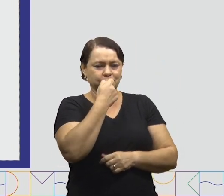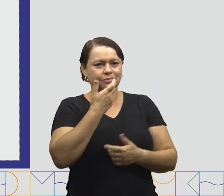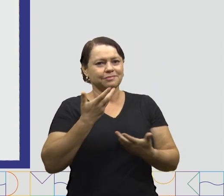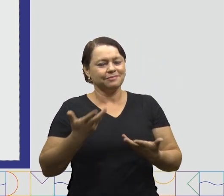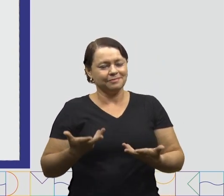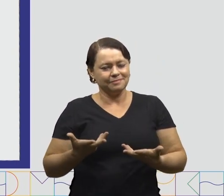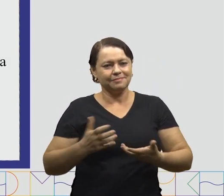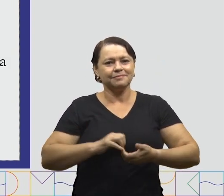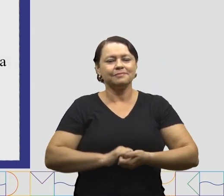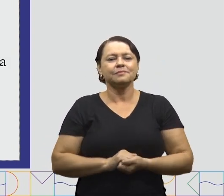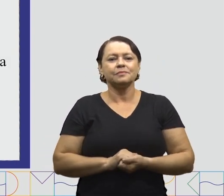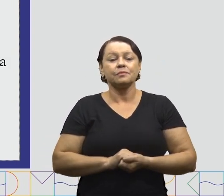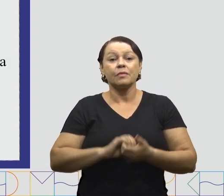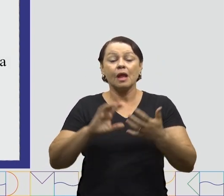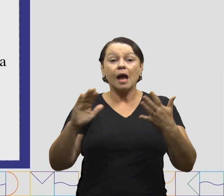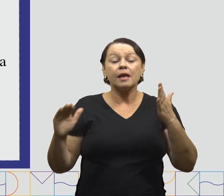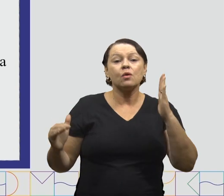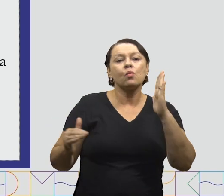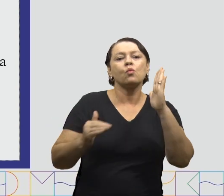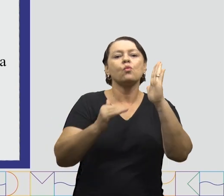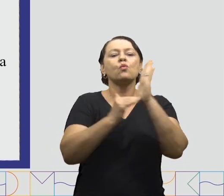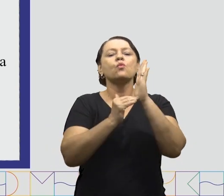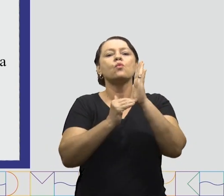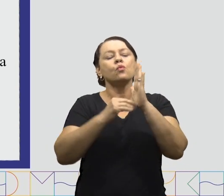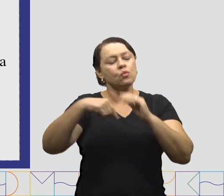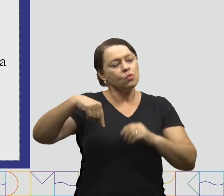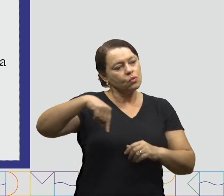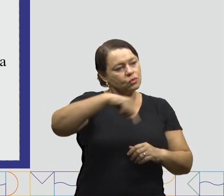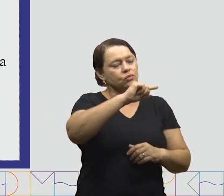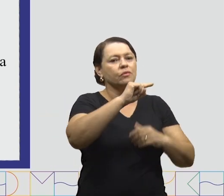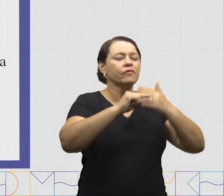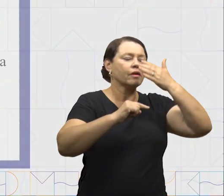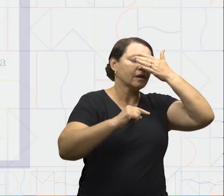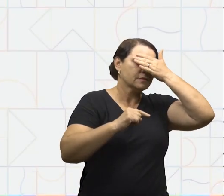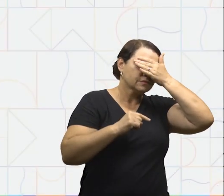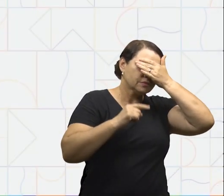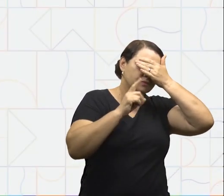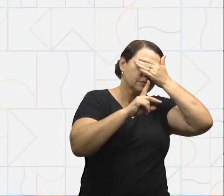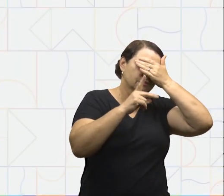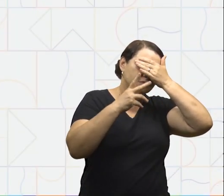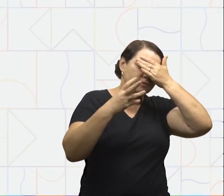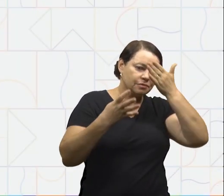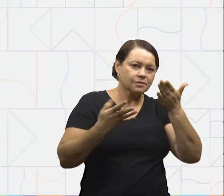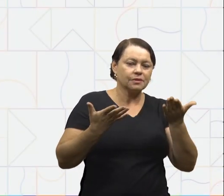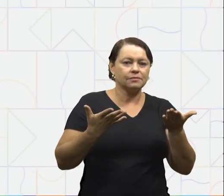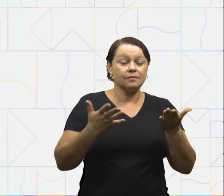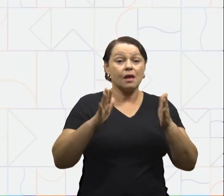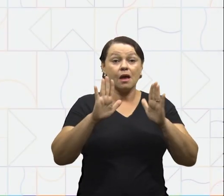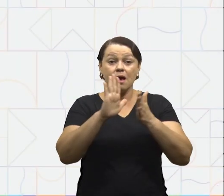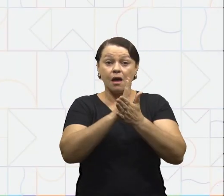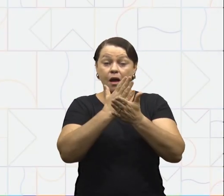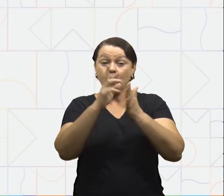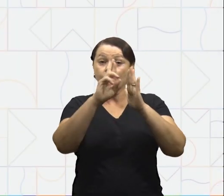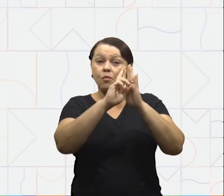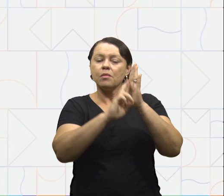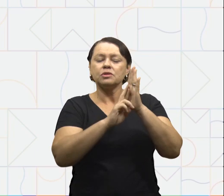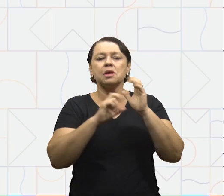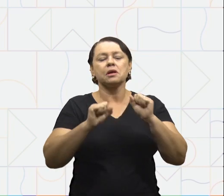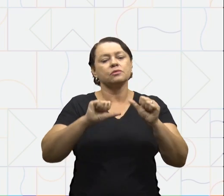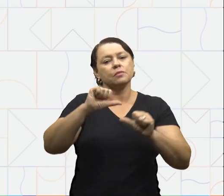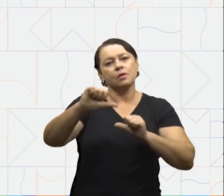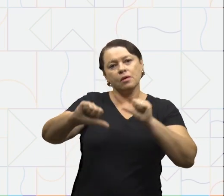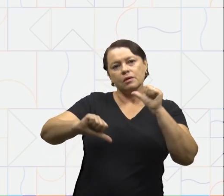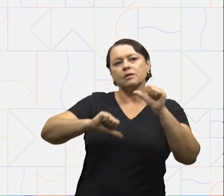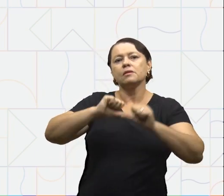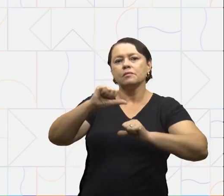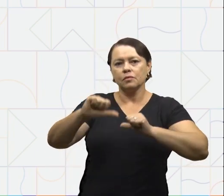escondeu. O último a ser pego conta na próxima rodada da brincadeira. As regras às vezes mudam de acordo com o grupo de crianças